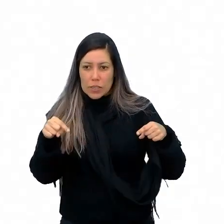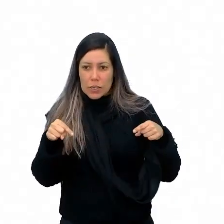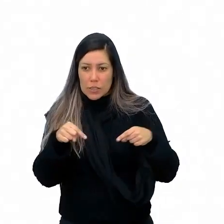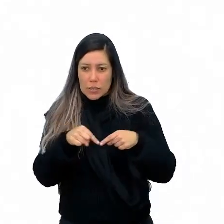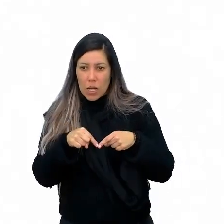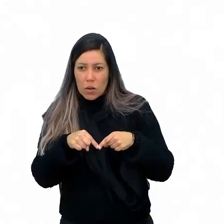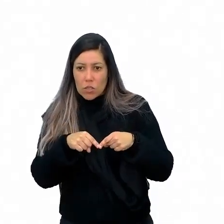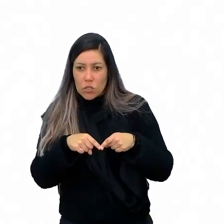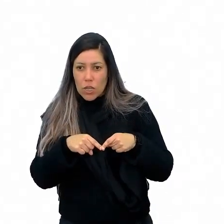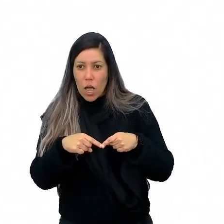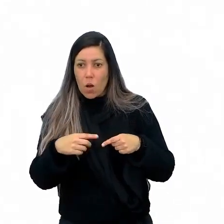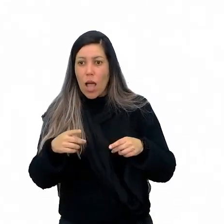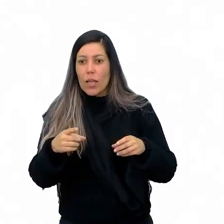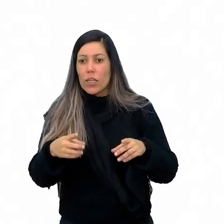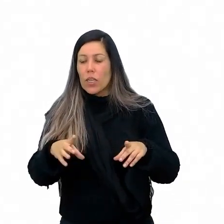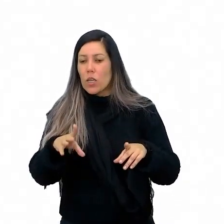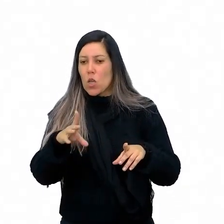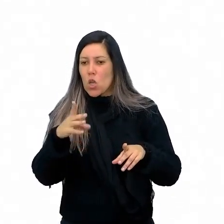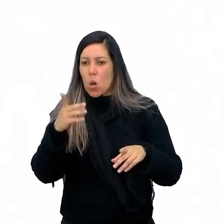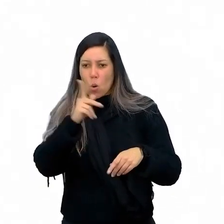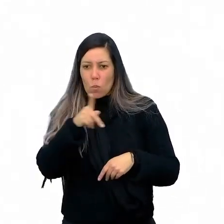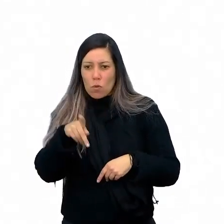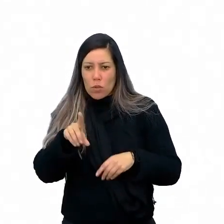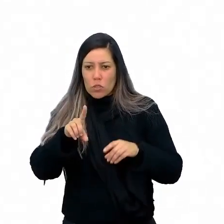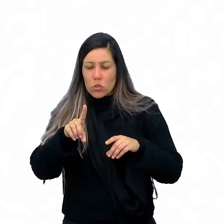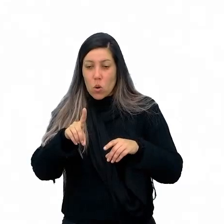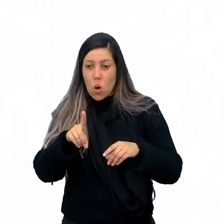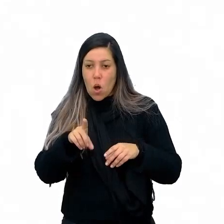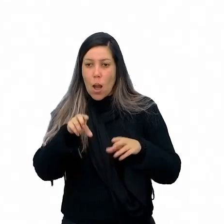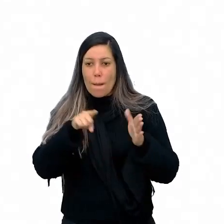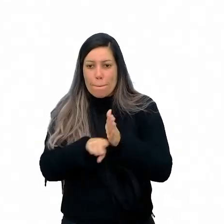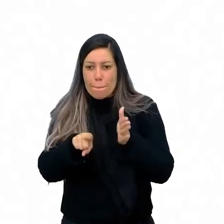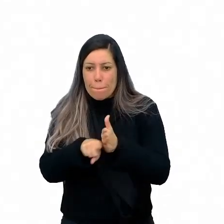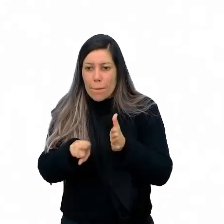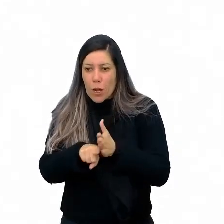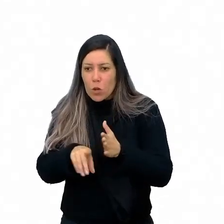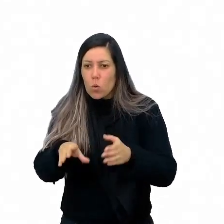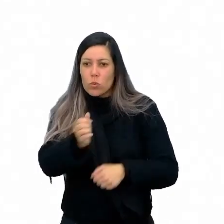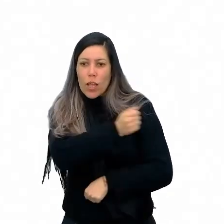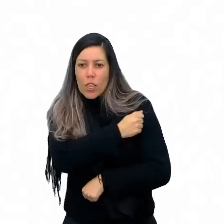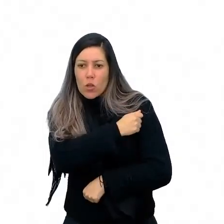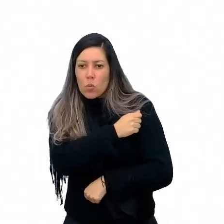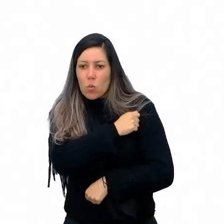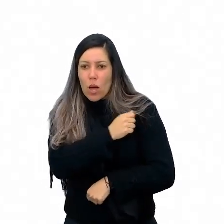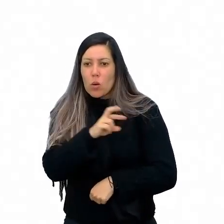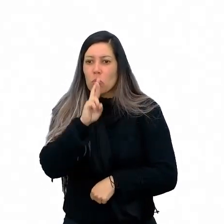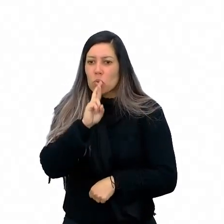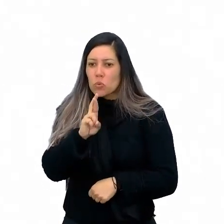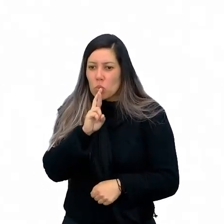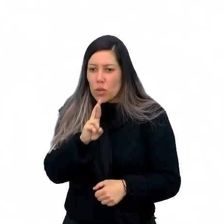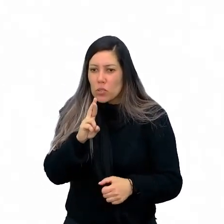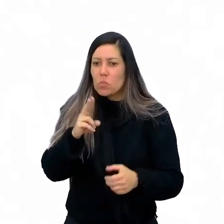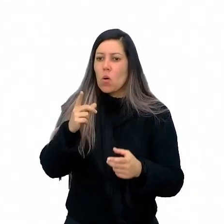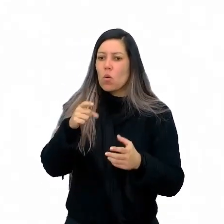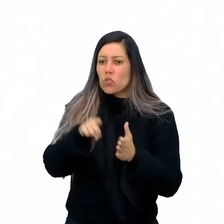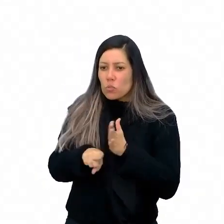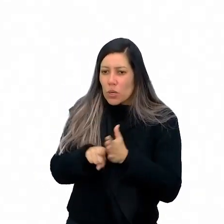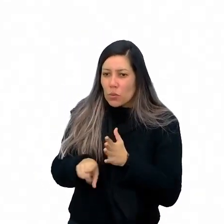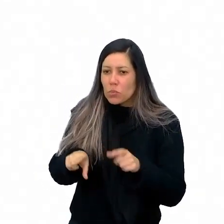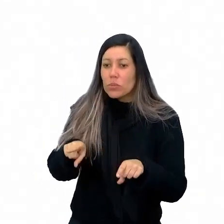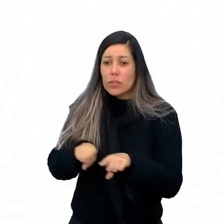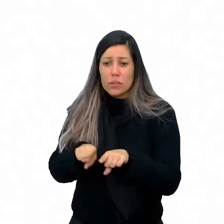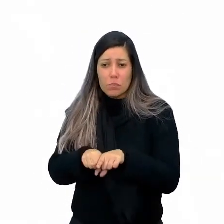melhor encaminhamento didático-pedagógico para se ensinar todo e qualquer conteúdo de